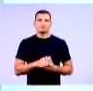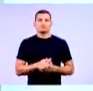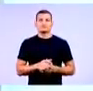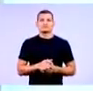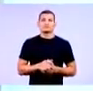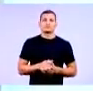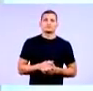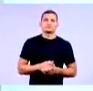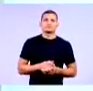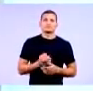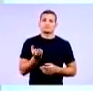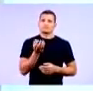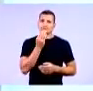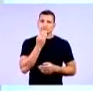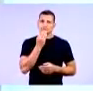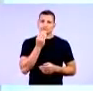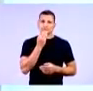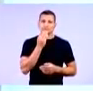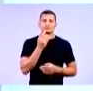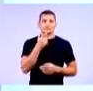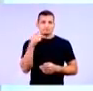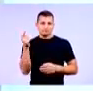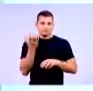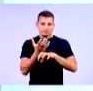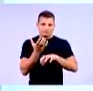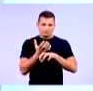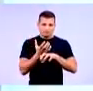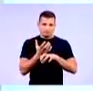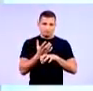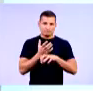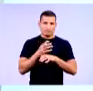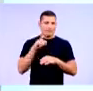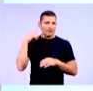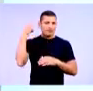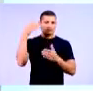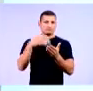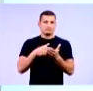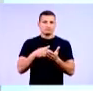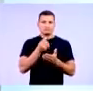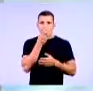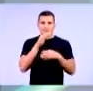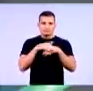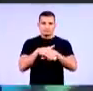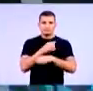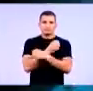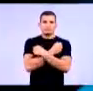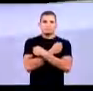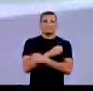oportunidade de trabalhar outras disciplinas. Então, até a próxima. Boa noite, forte abraço.